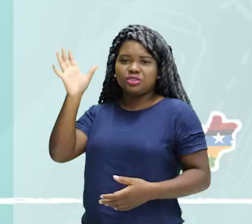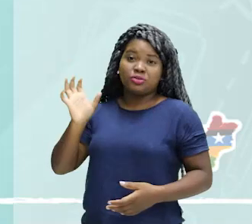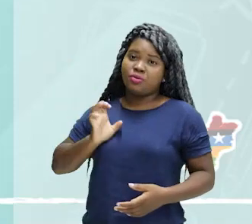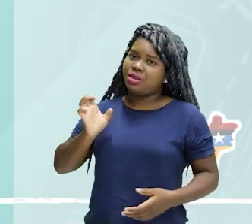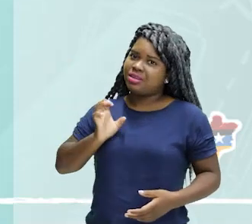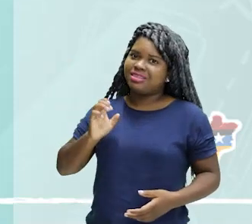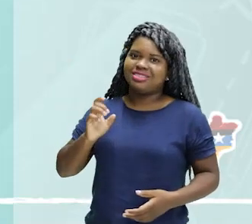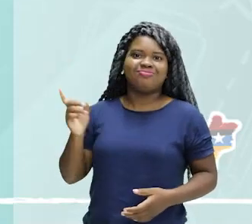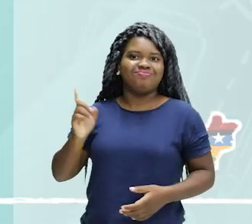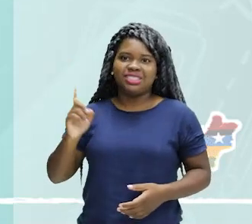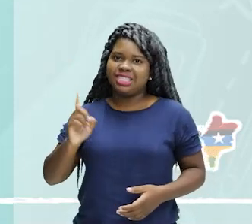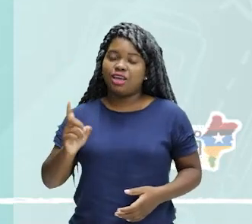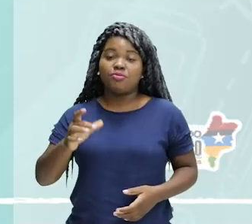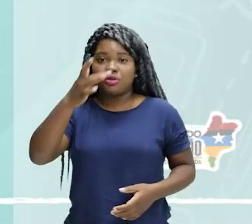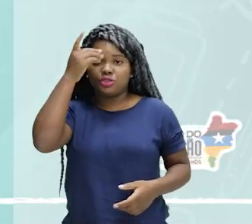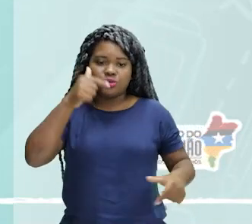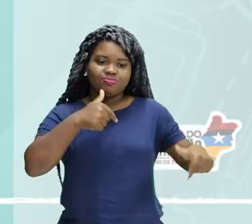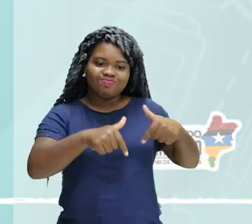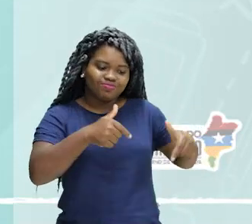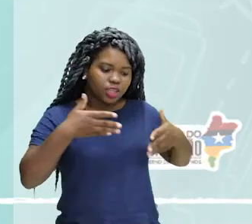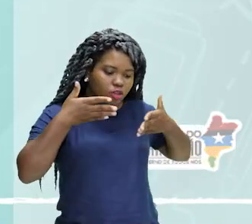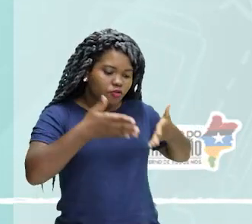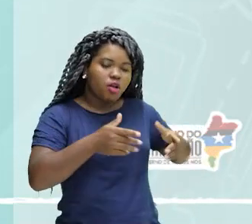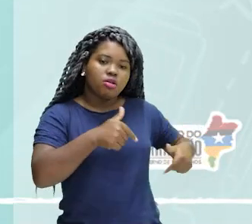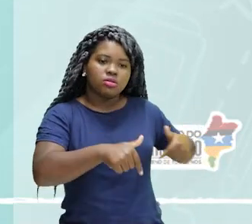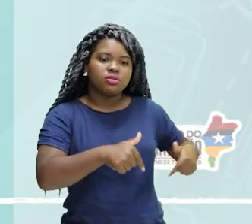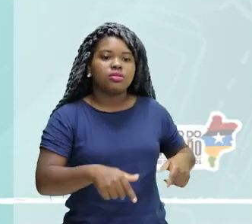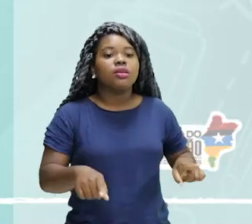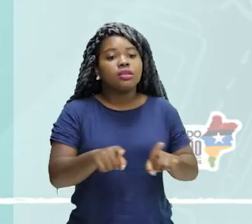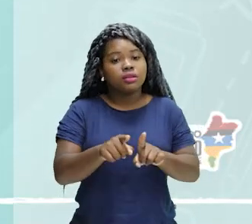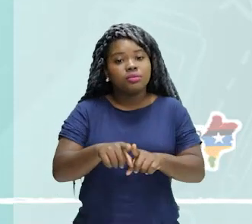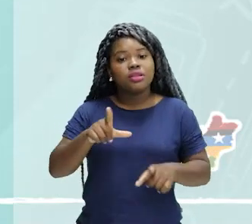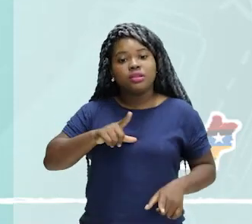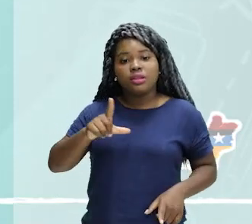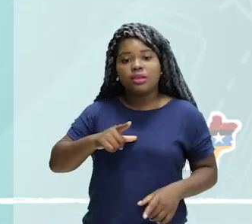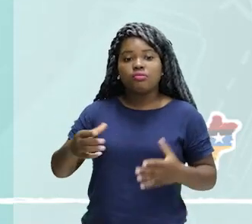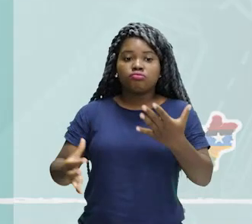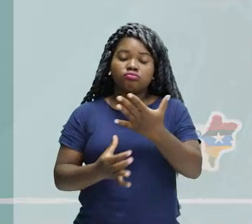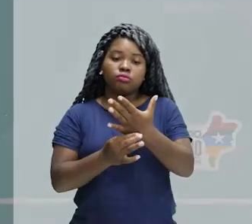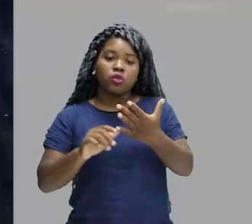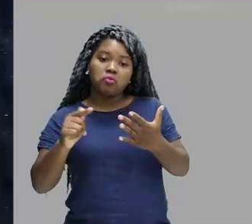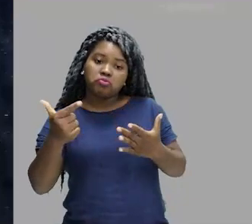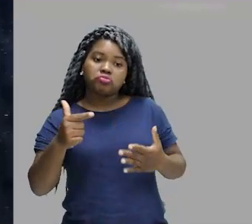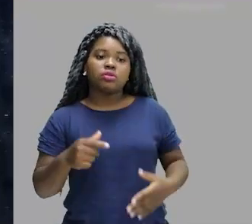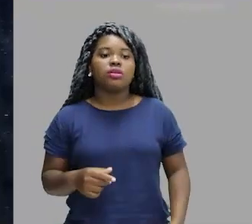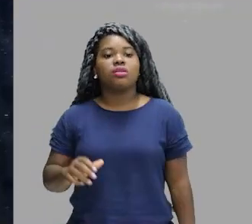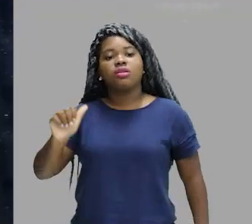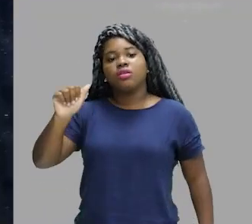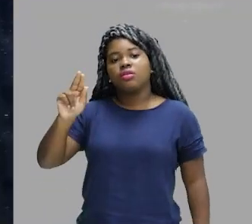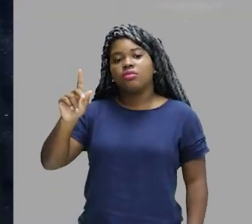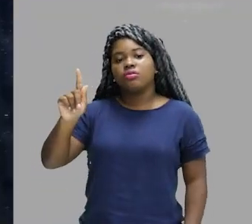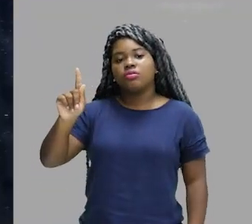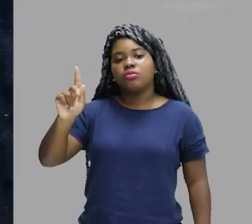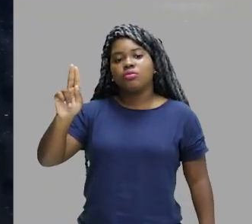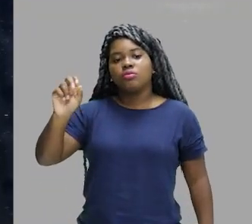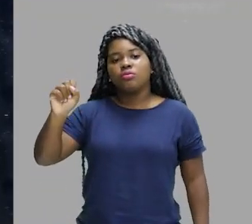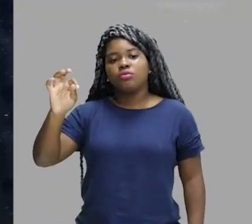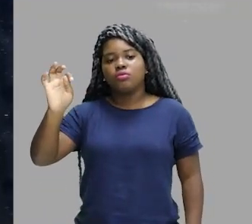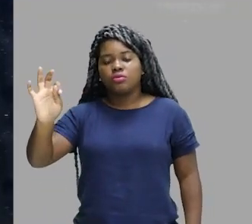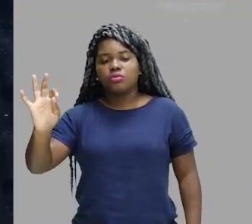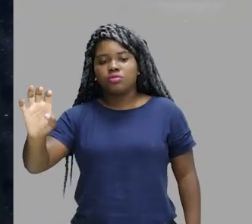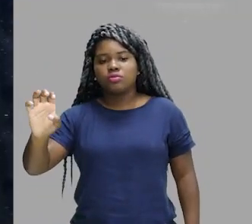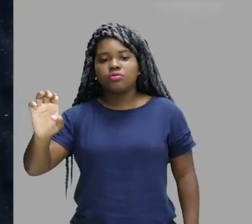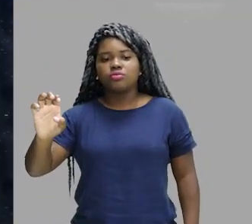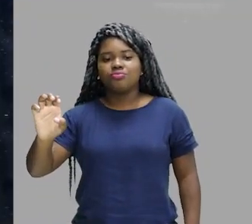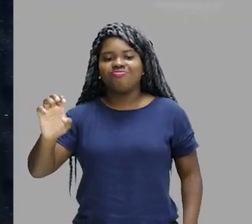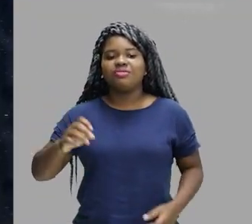gente chega no nosso último artista, que é o maior representante da escultura, que é um cara chamado Auguste Rodin. Para quem não sabe, Rodin é justamente o